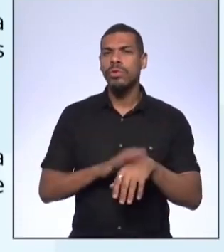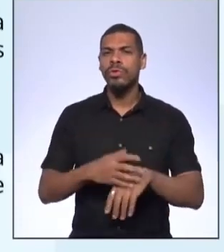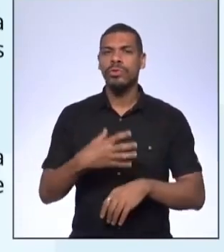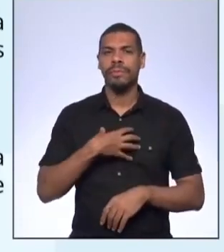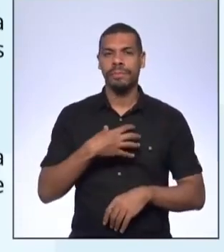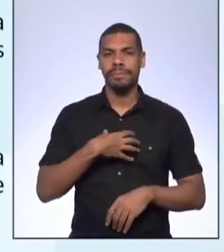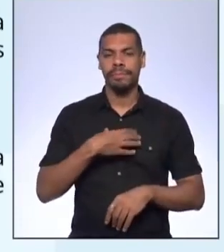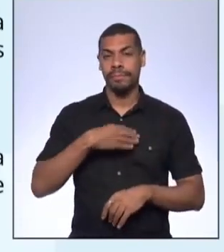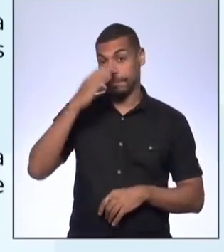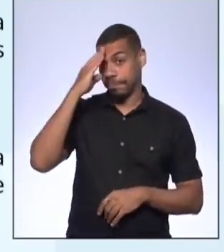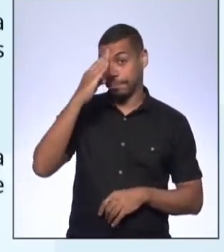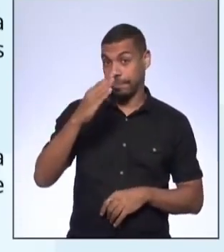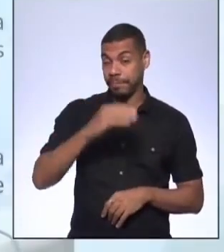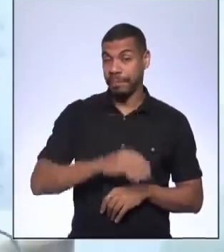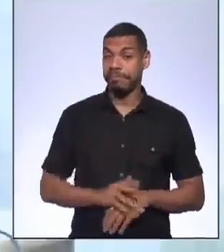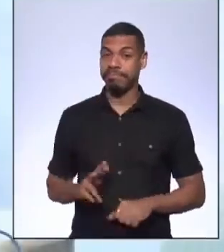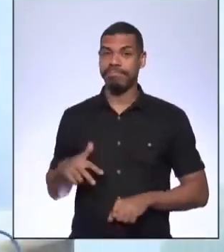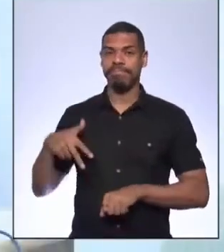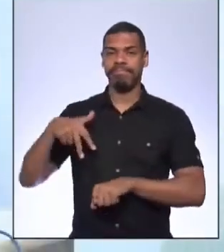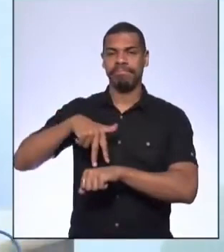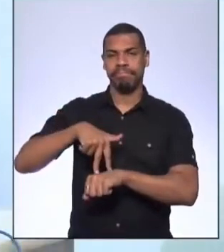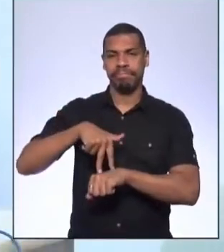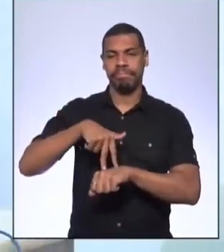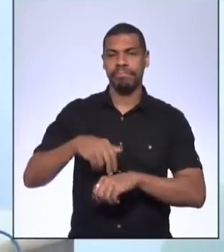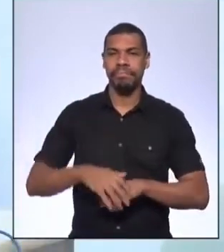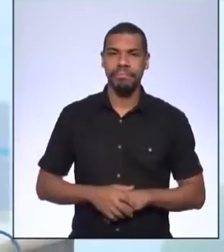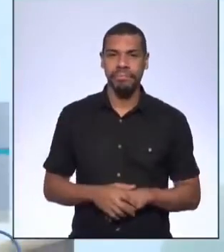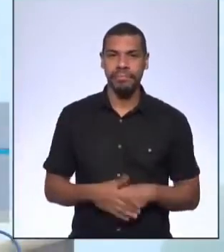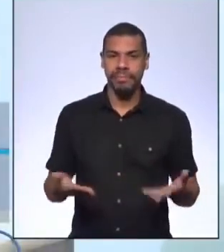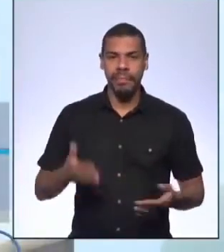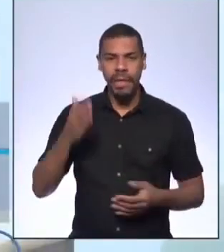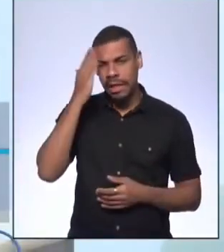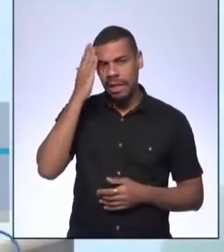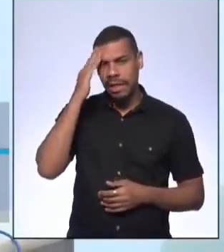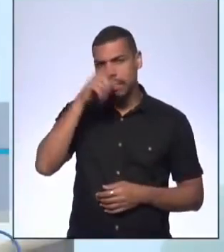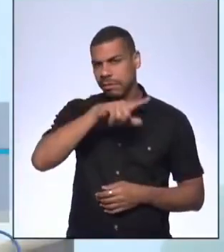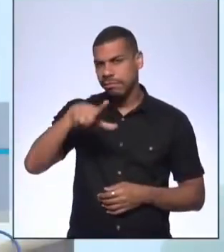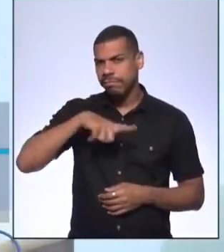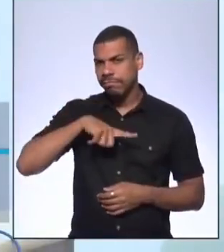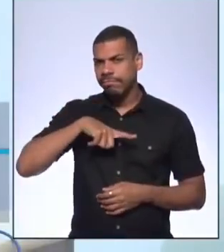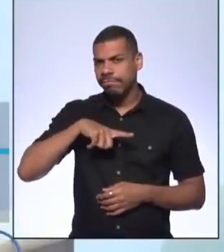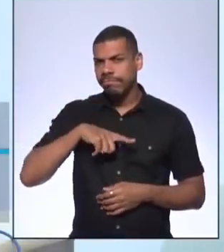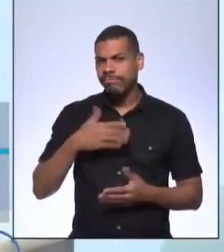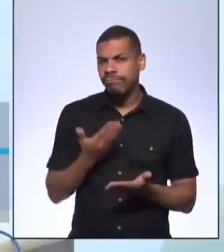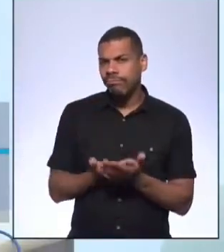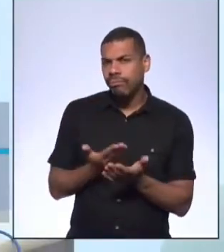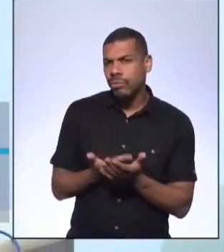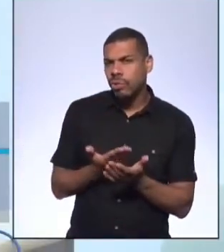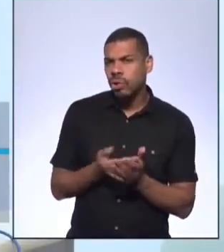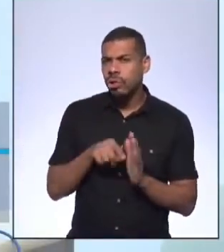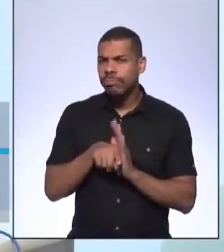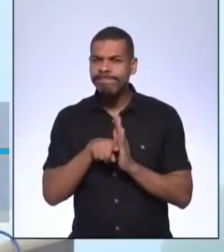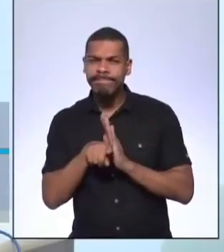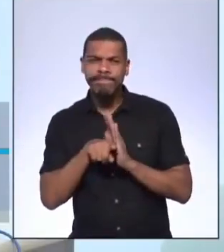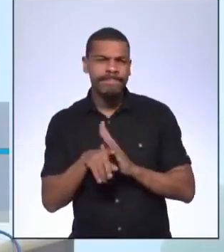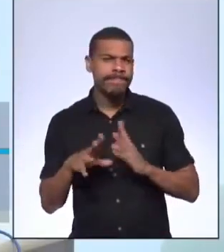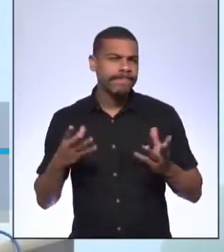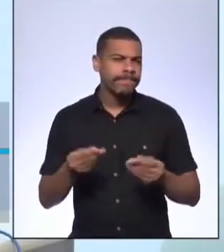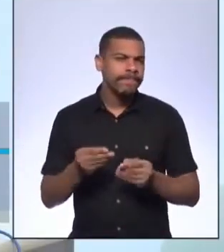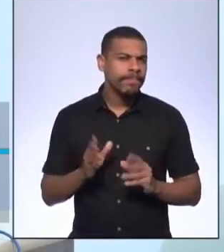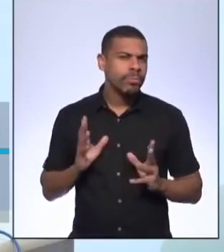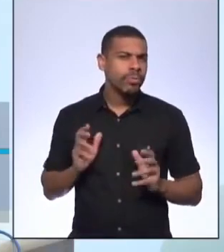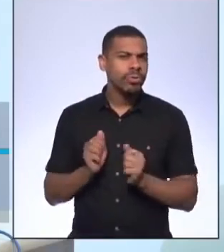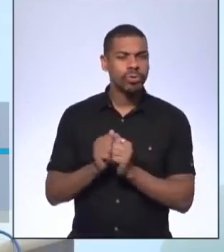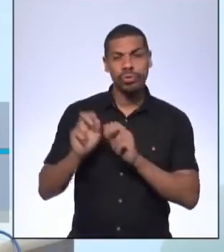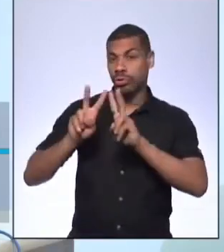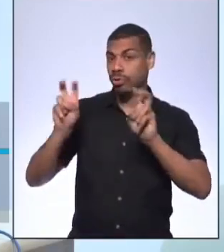de resistência. Então, para saber aí se vocês já estão inteirados, né, vocês já estão acompanhando esse